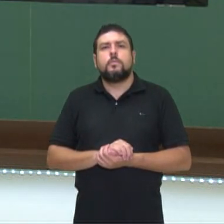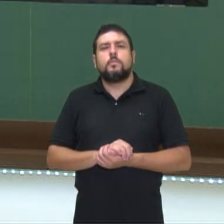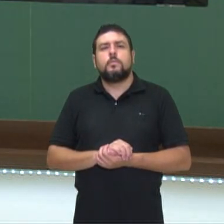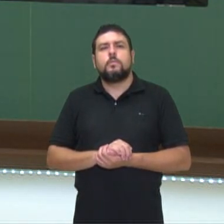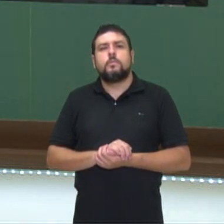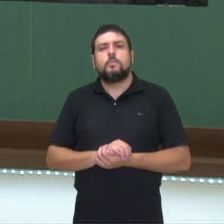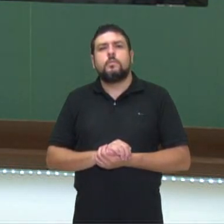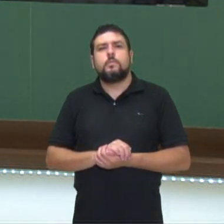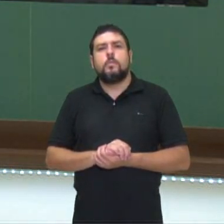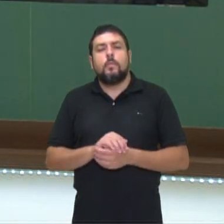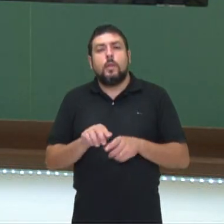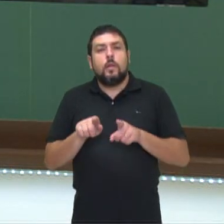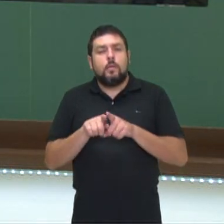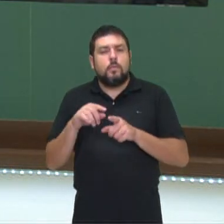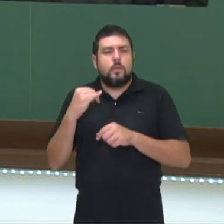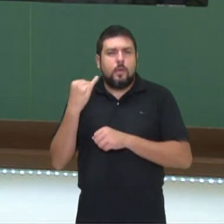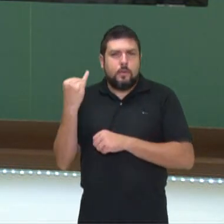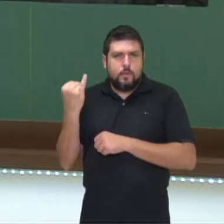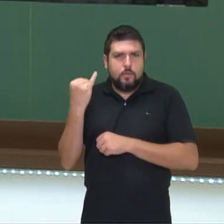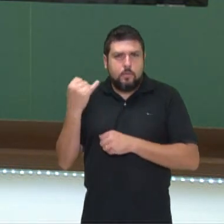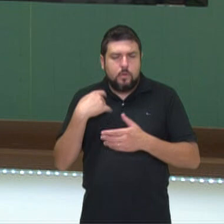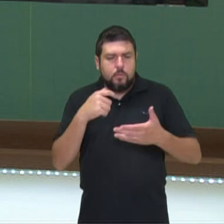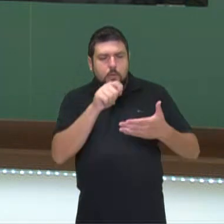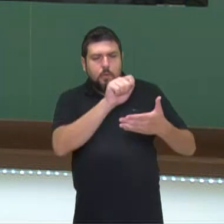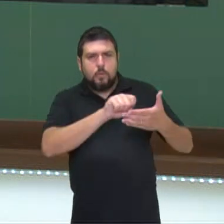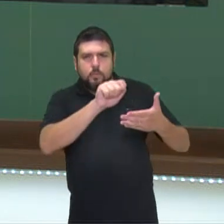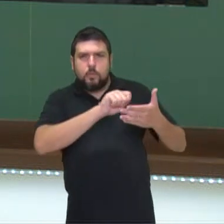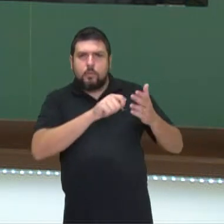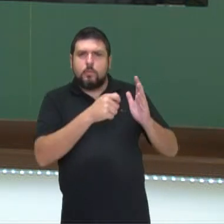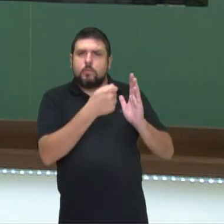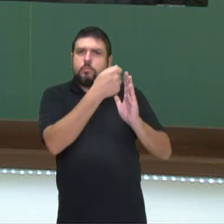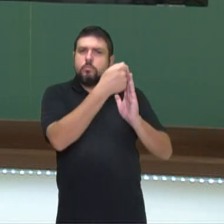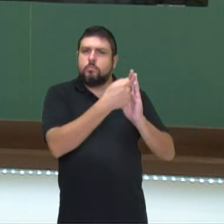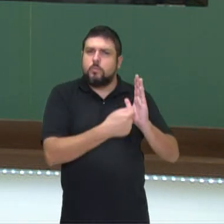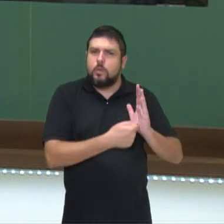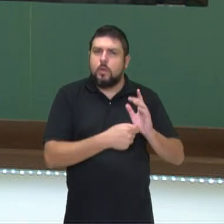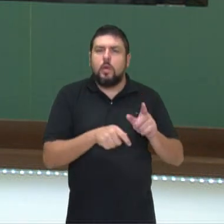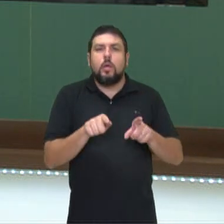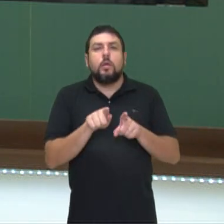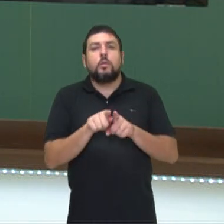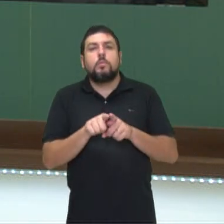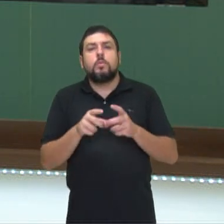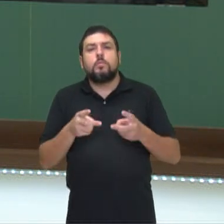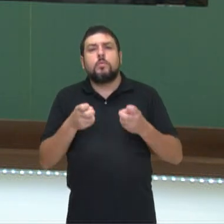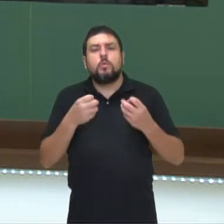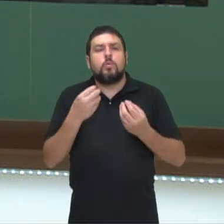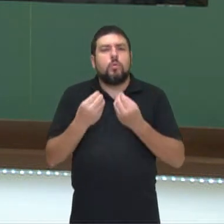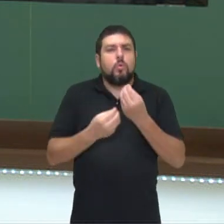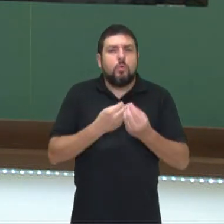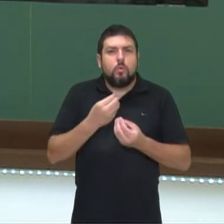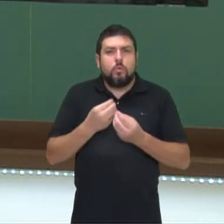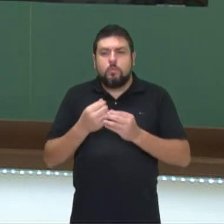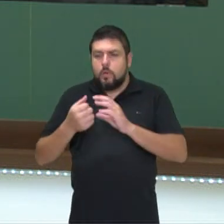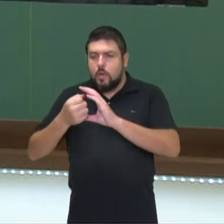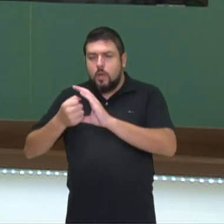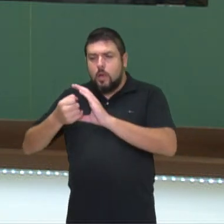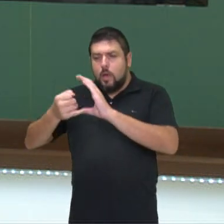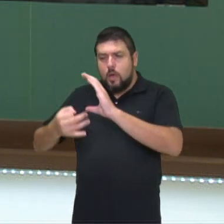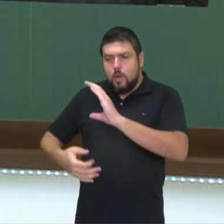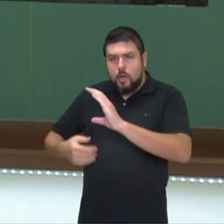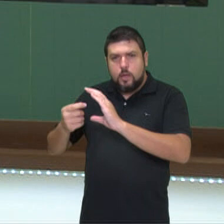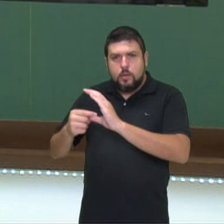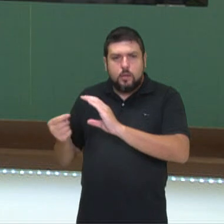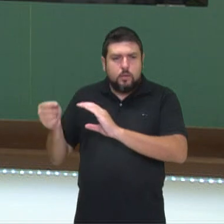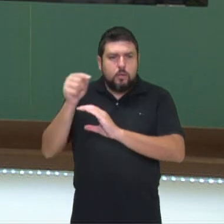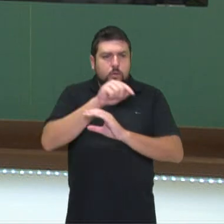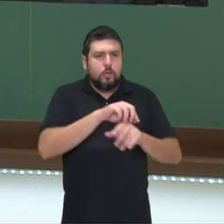E a sua importância na construção de um texto. Conseguimos ver aí o julgamento, a atribuição de características por parte do